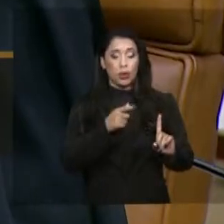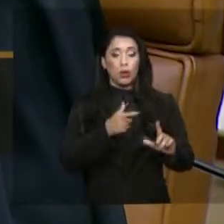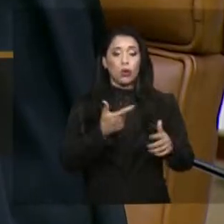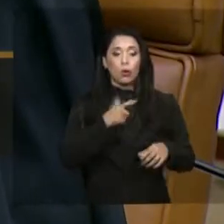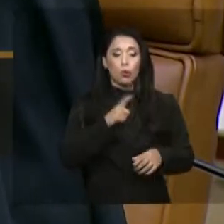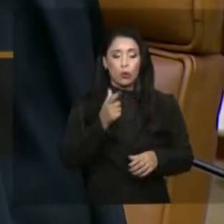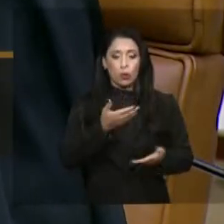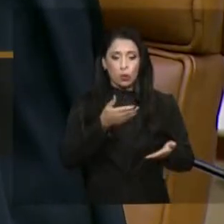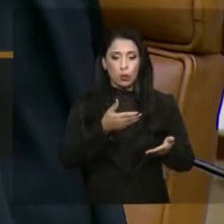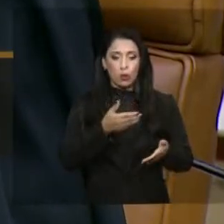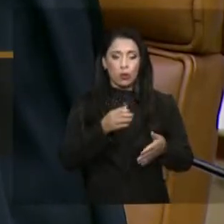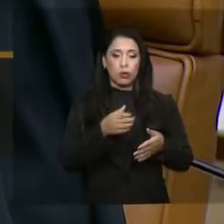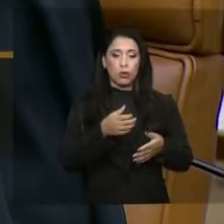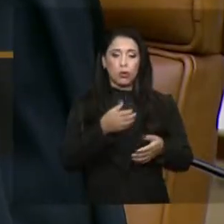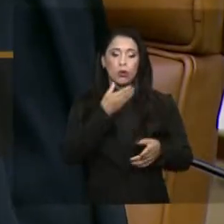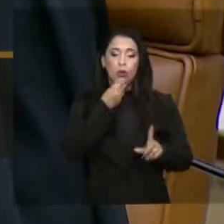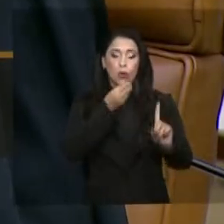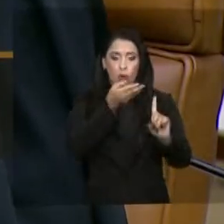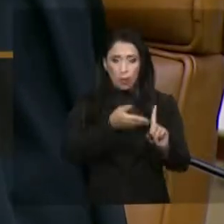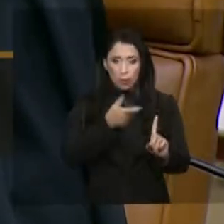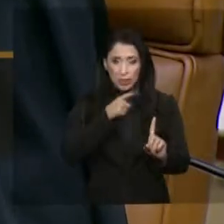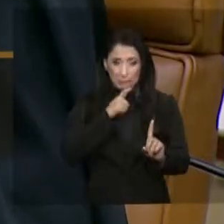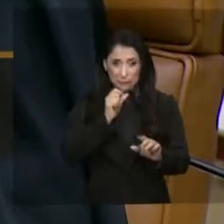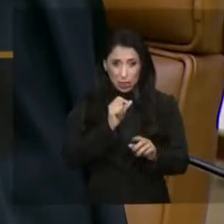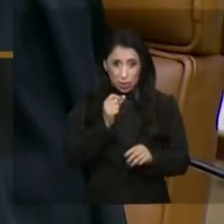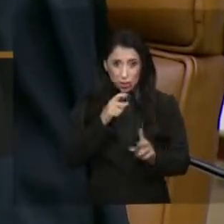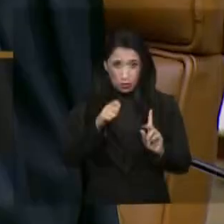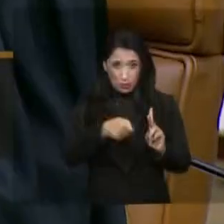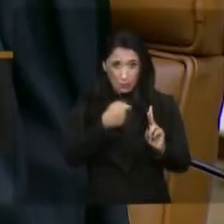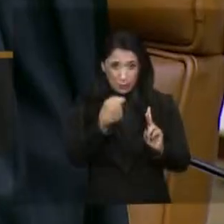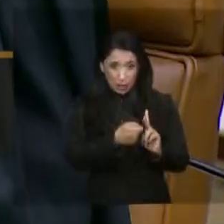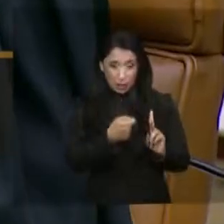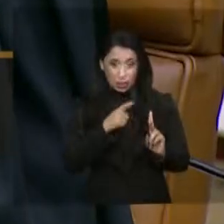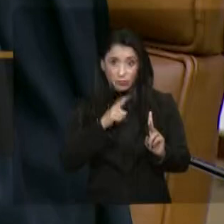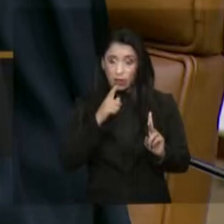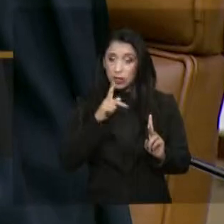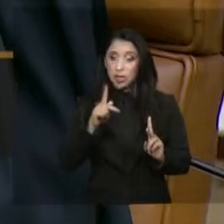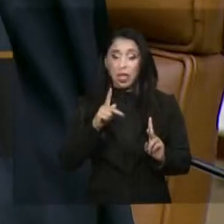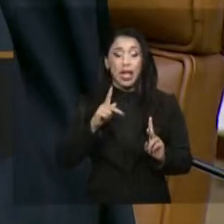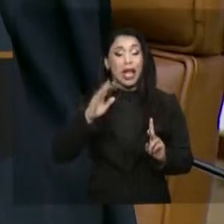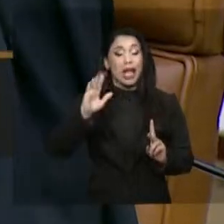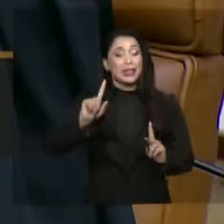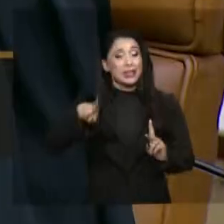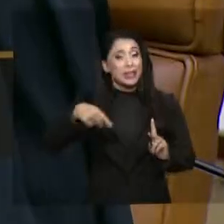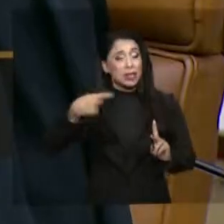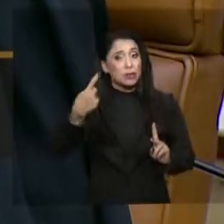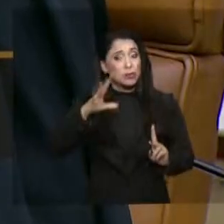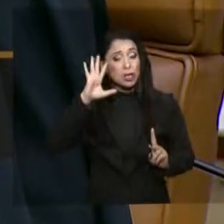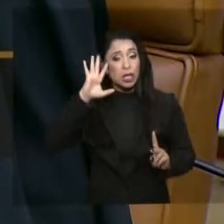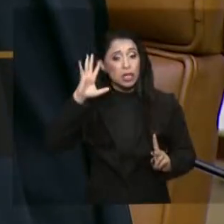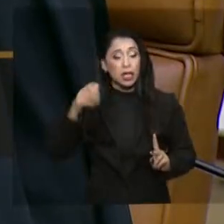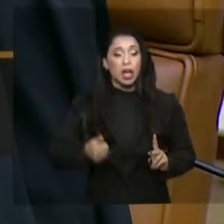contida no artigo 150 do regimento interno, que prevê a necessidade de adiamento da decisão até a tomada do voto